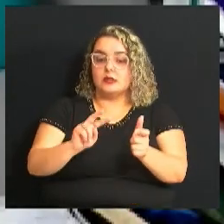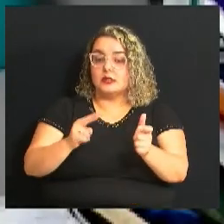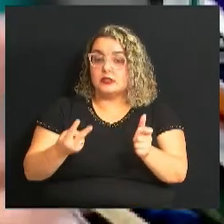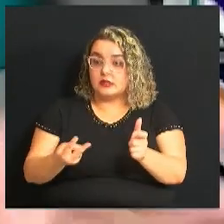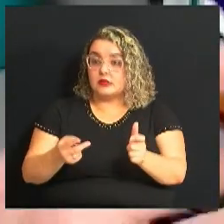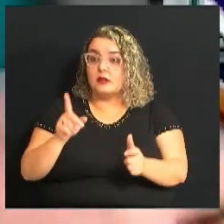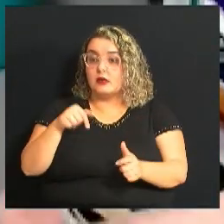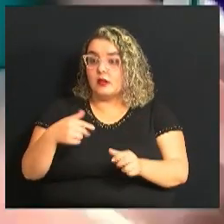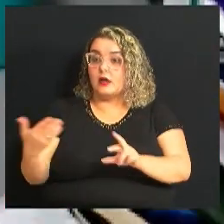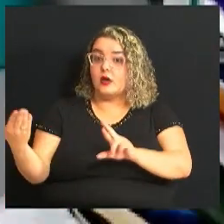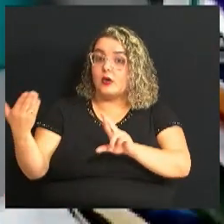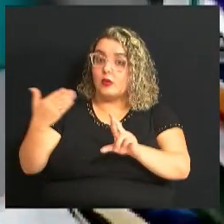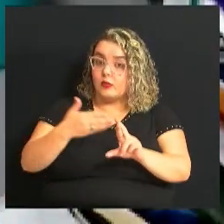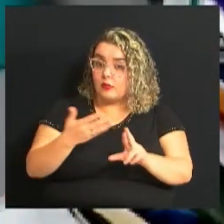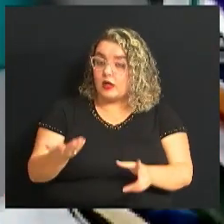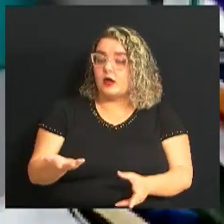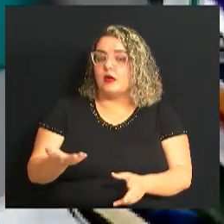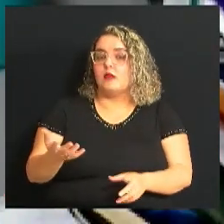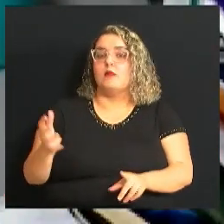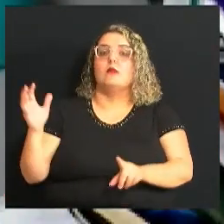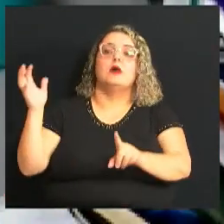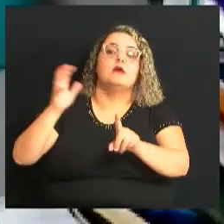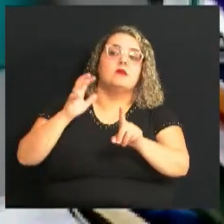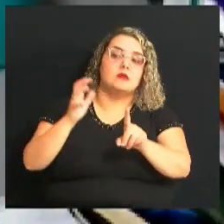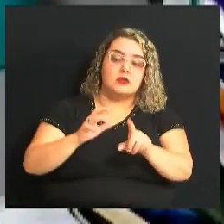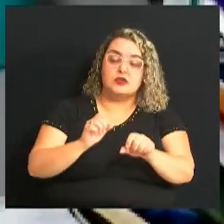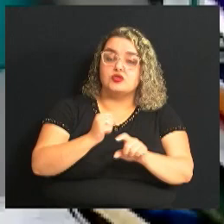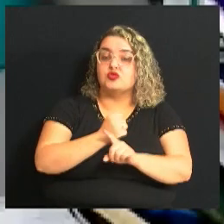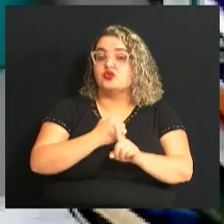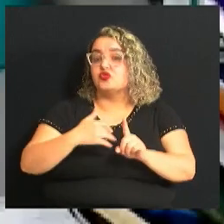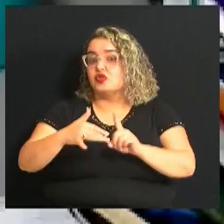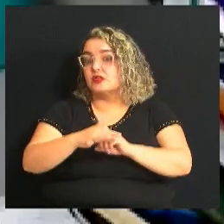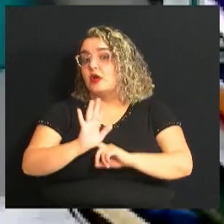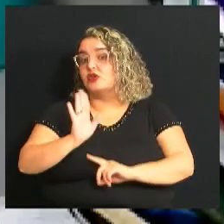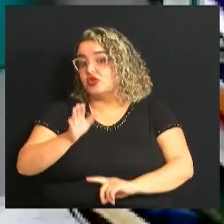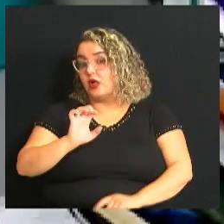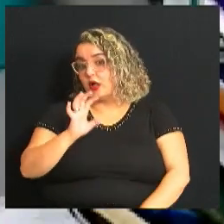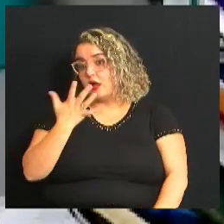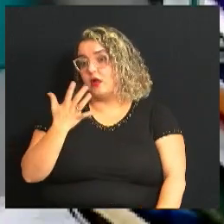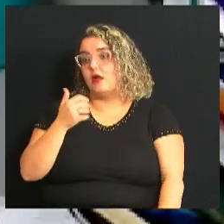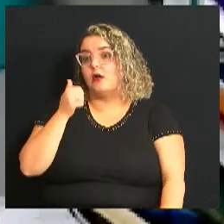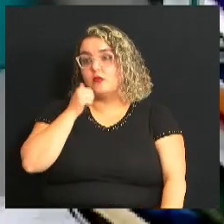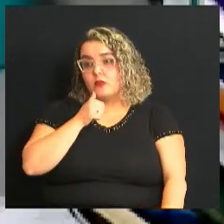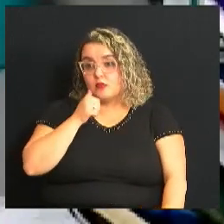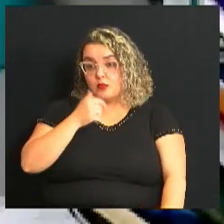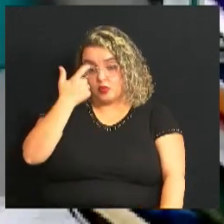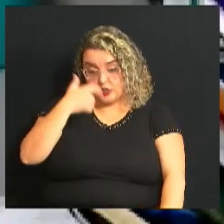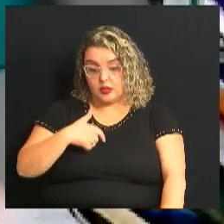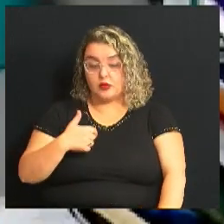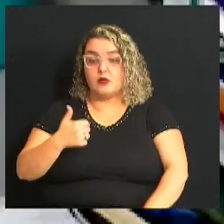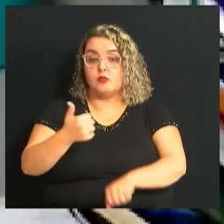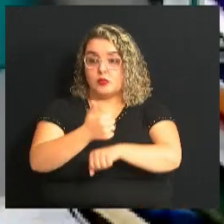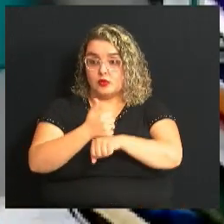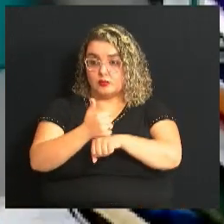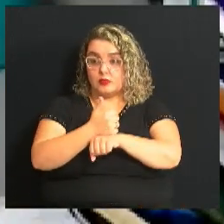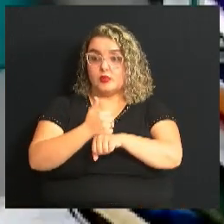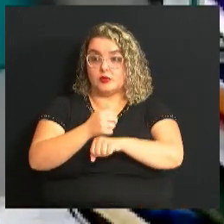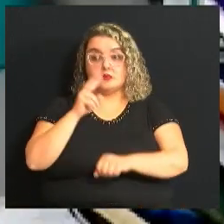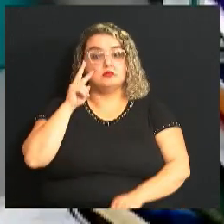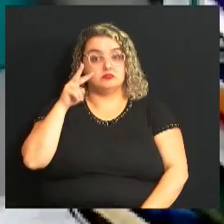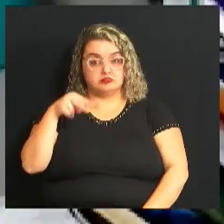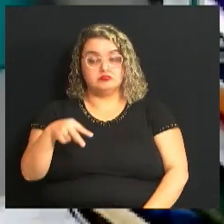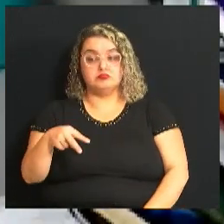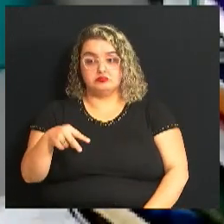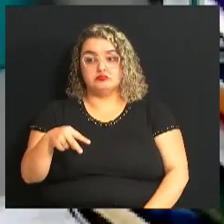um reflexo de uma alteração social que já aconteceu. Enquanto mulher, né, enquanto profissional, eu enxergo